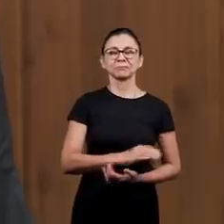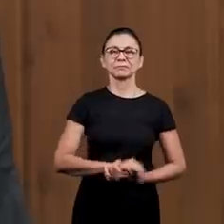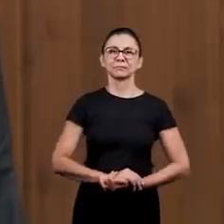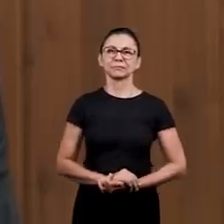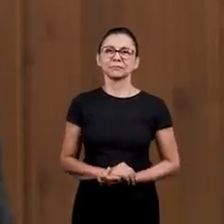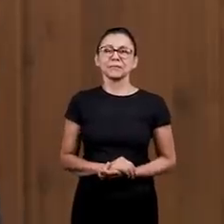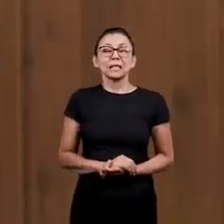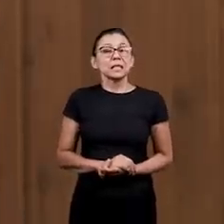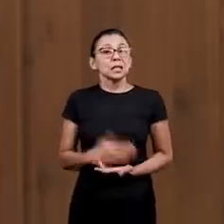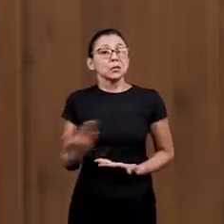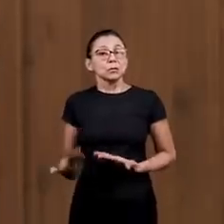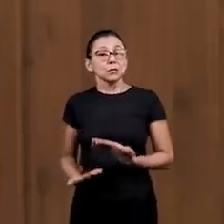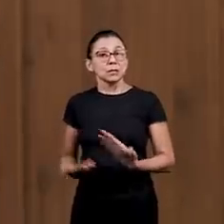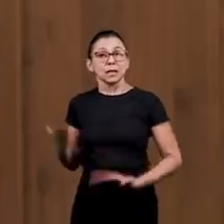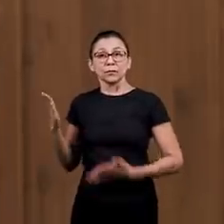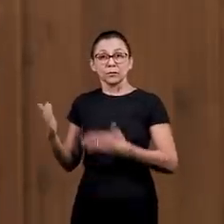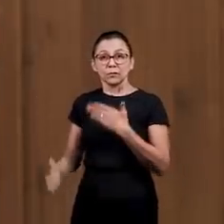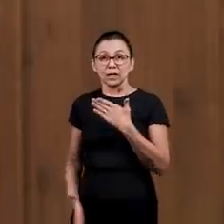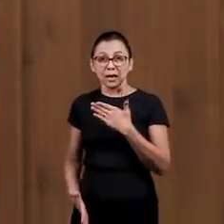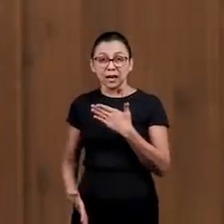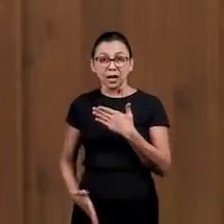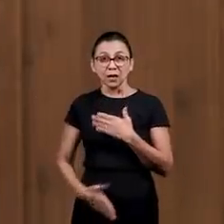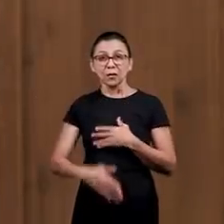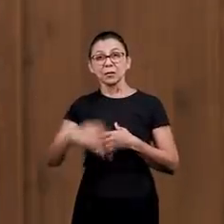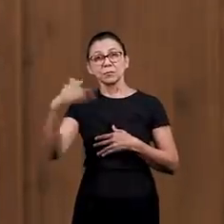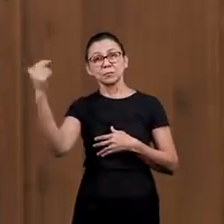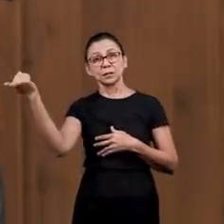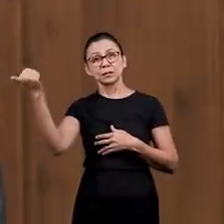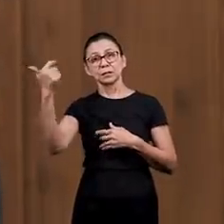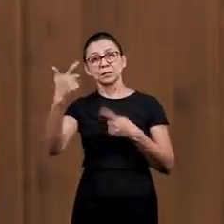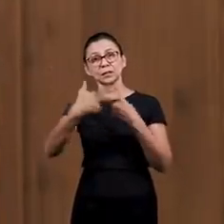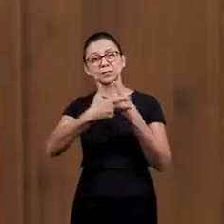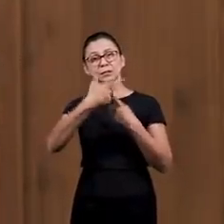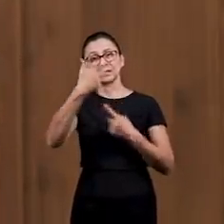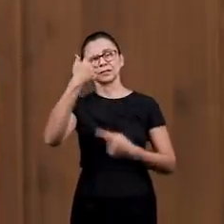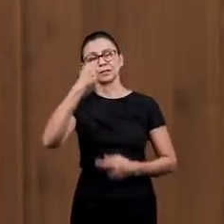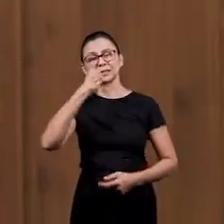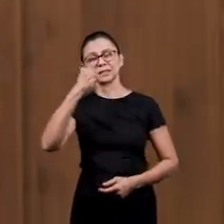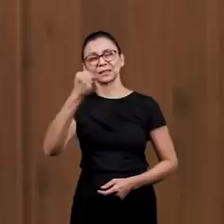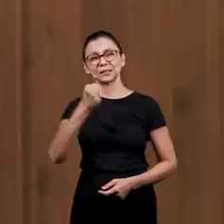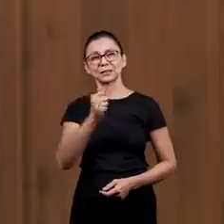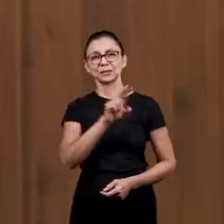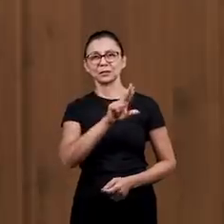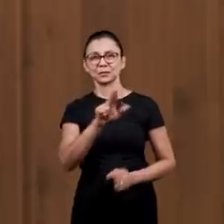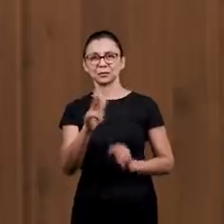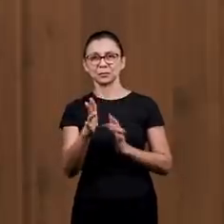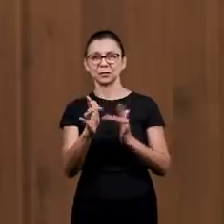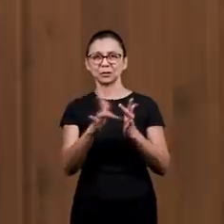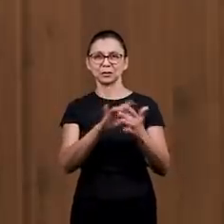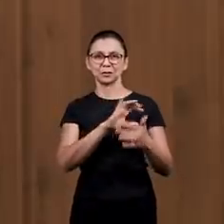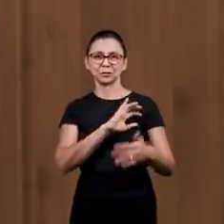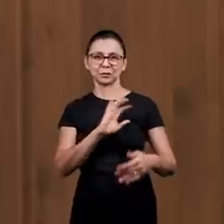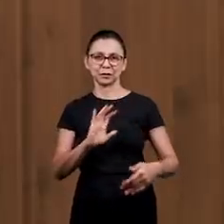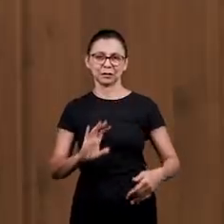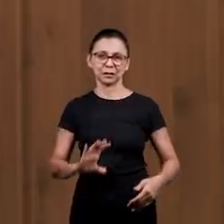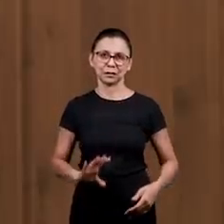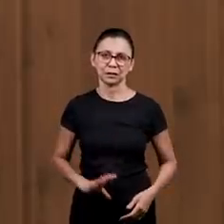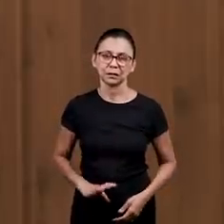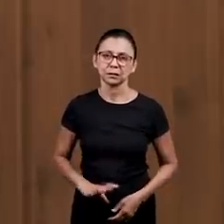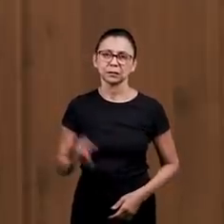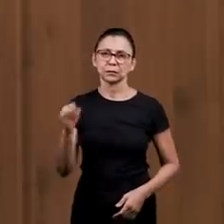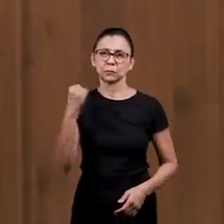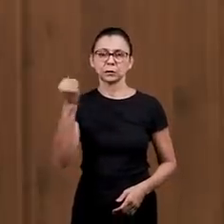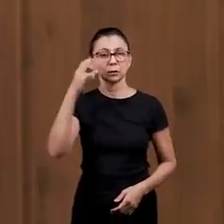que vencedor pela fé em Jesus. É por isso que nós precisamos lembrar que diante das